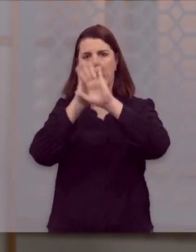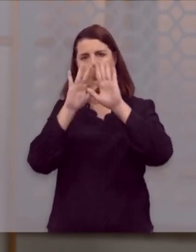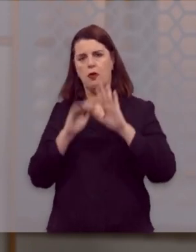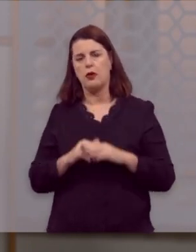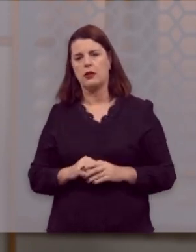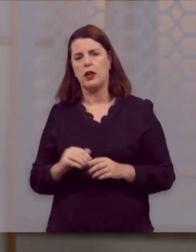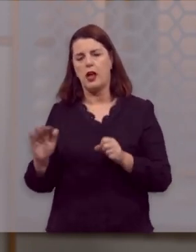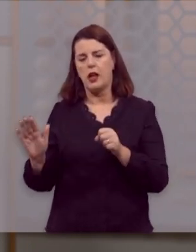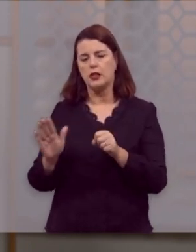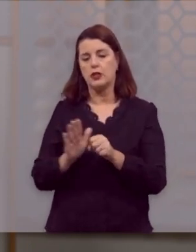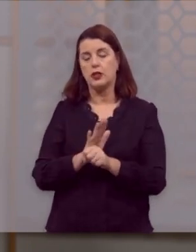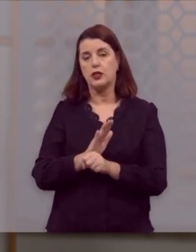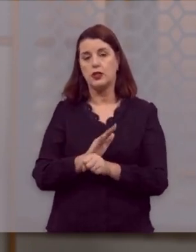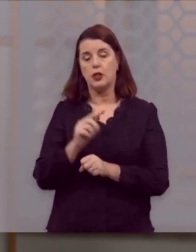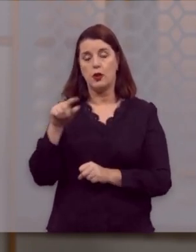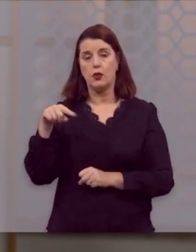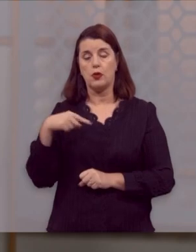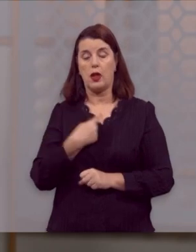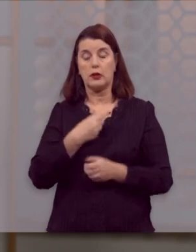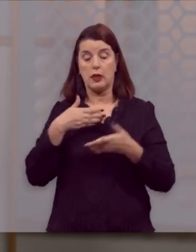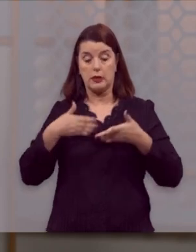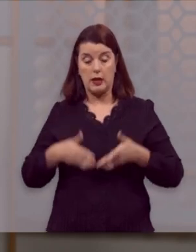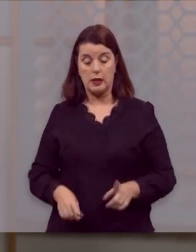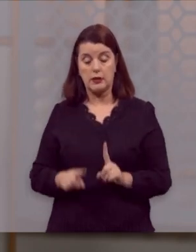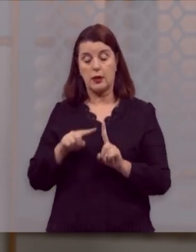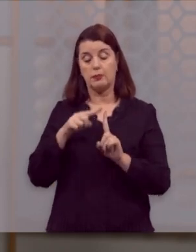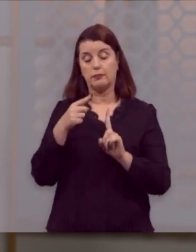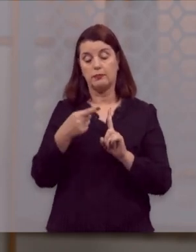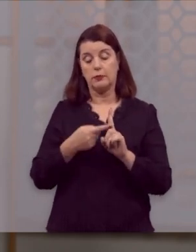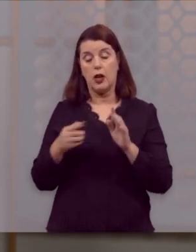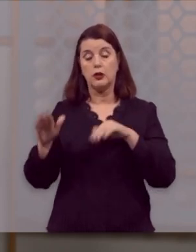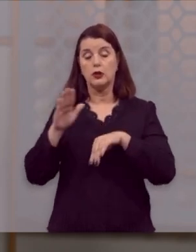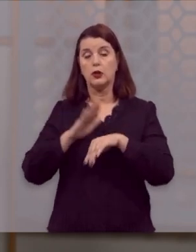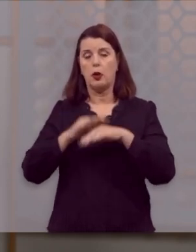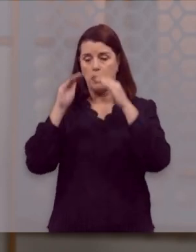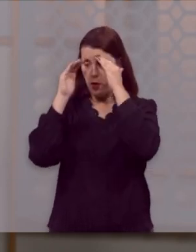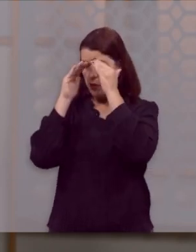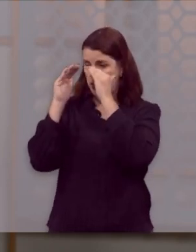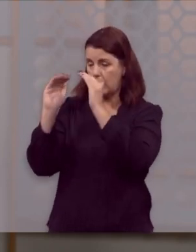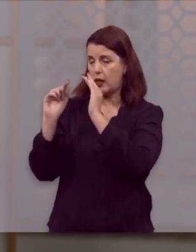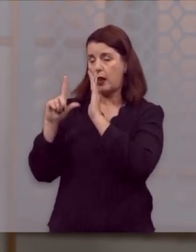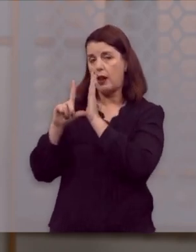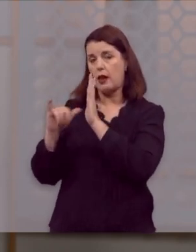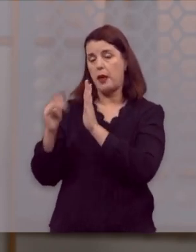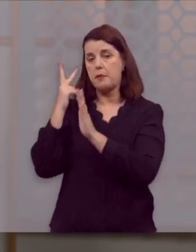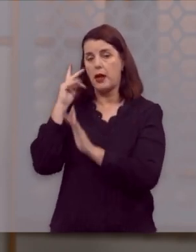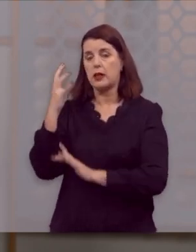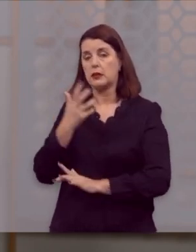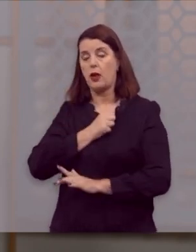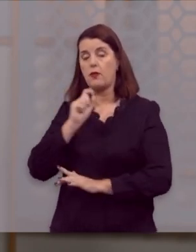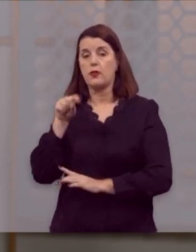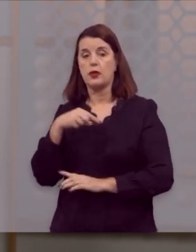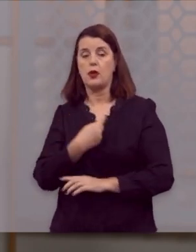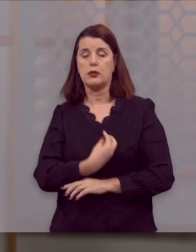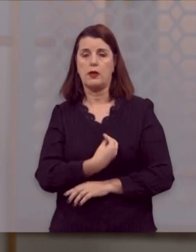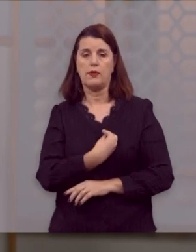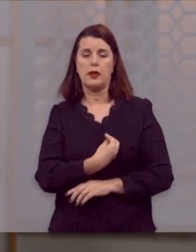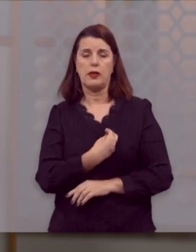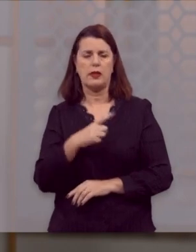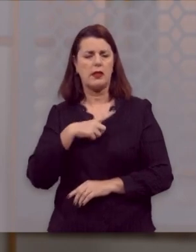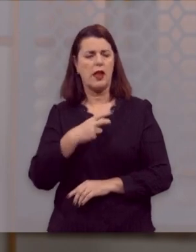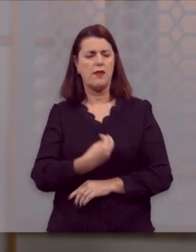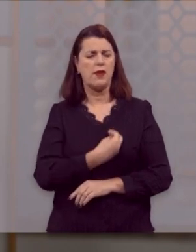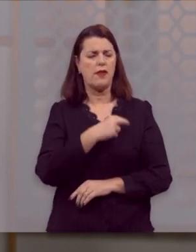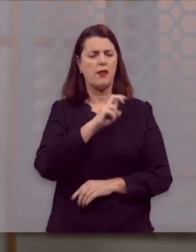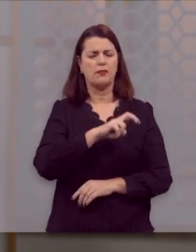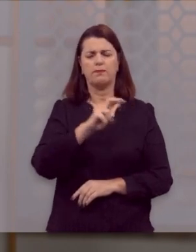até nós. Nasceu de mulher, nasceu sob a lei para ser o nosso Redentor. Ele